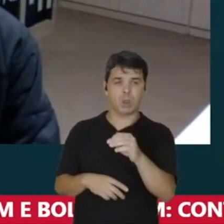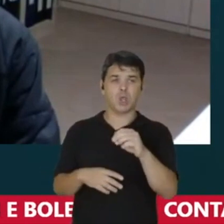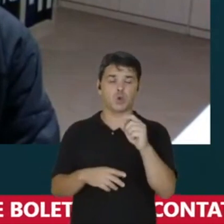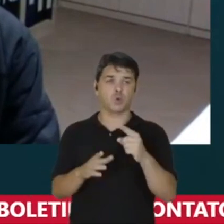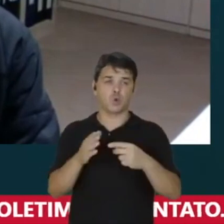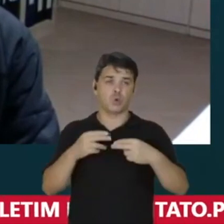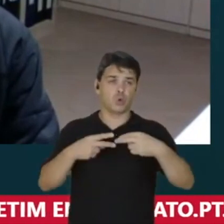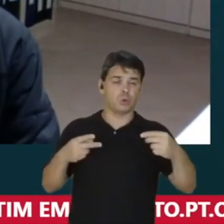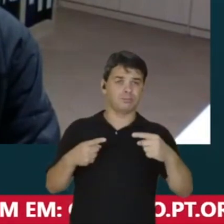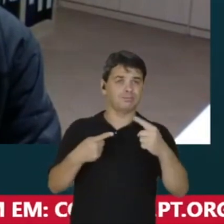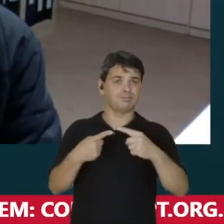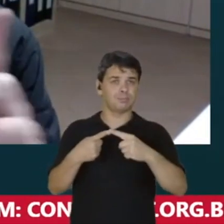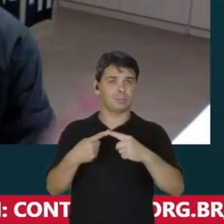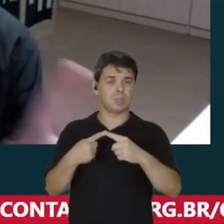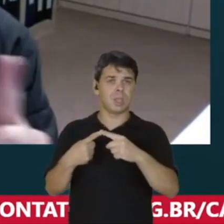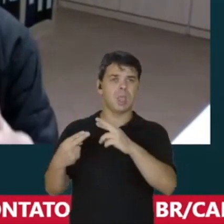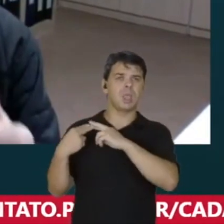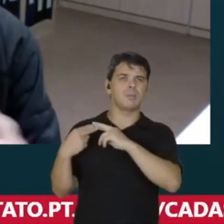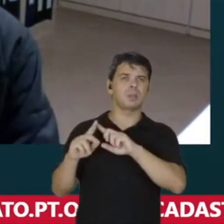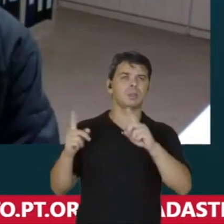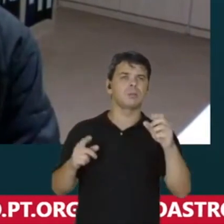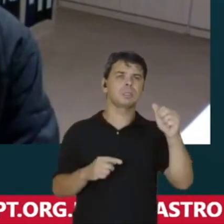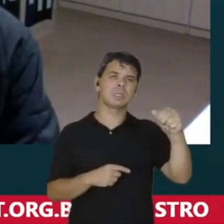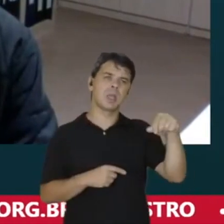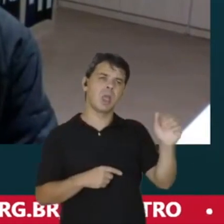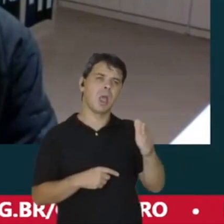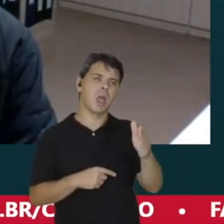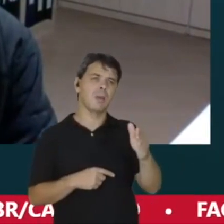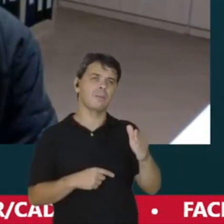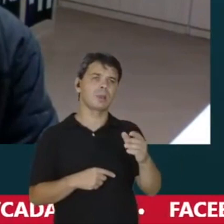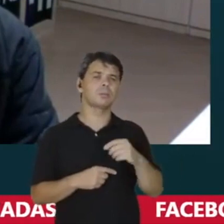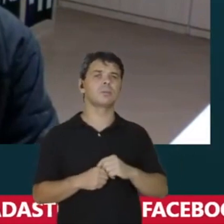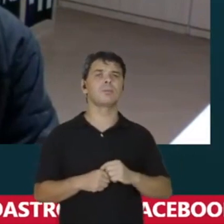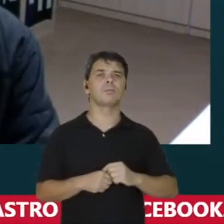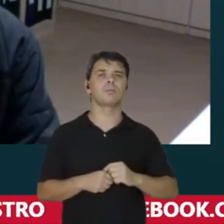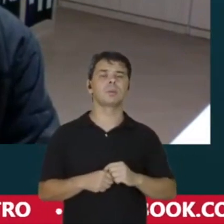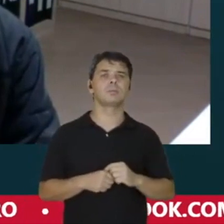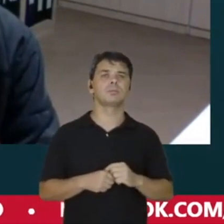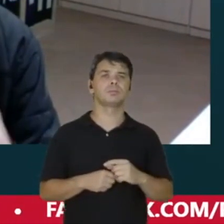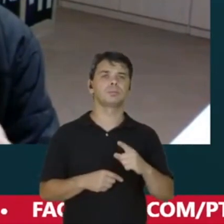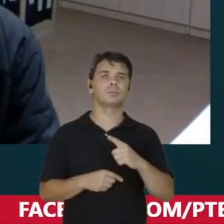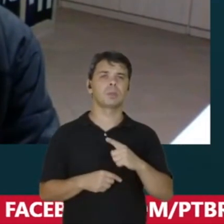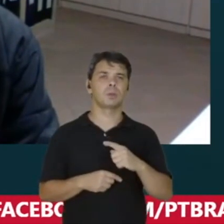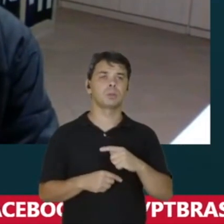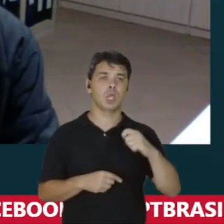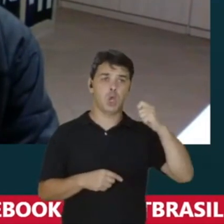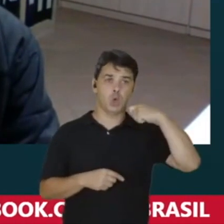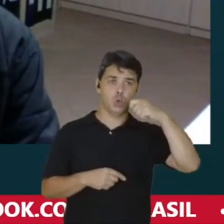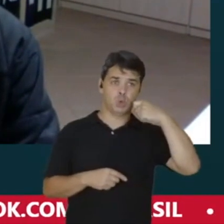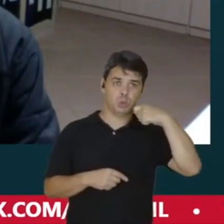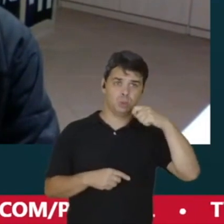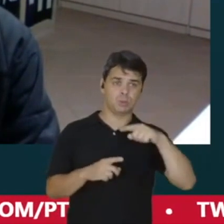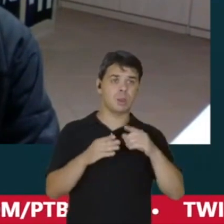destacar, que diz respeito, tanto Ana como o Marcos Rogério, que já muito bem colocaram, que é o seguinte: os senadores e senadoras